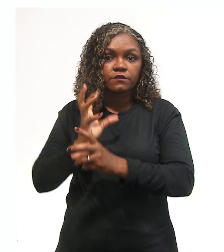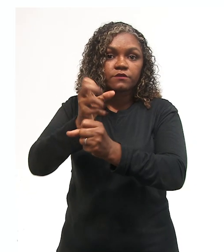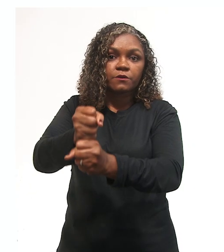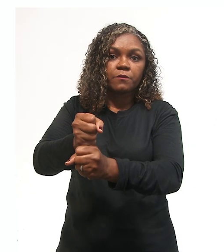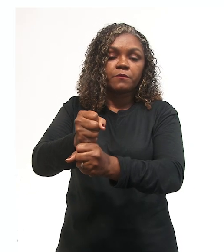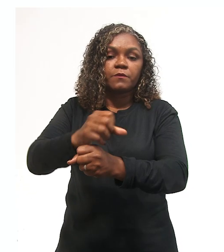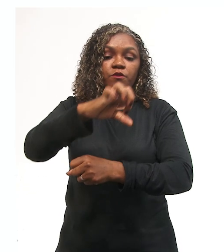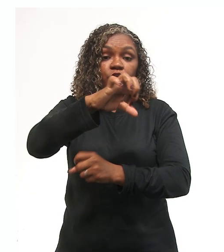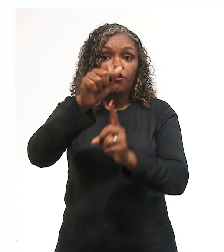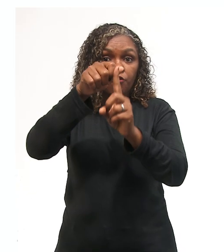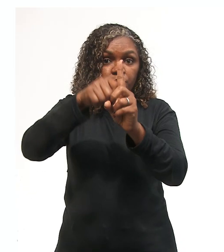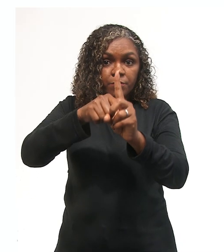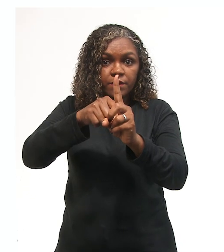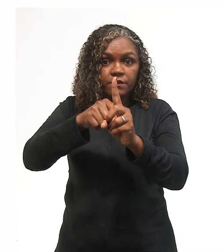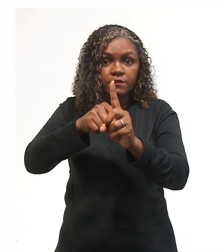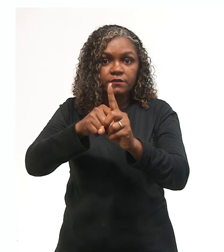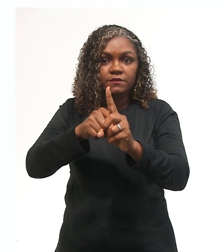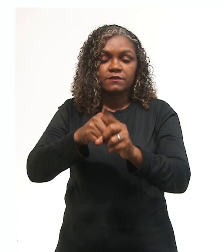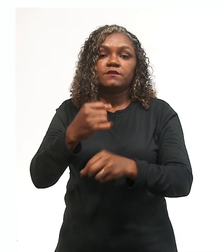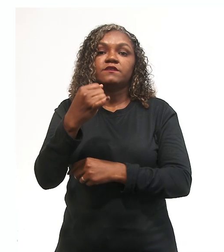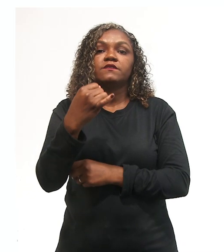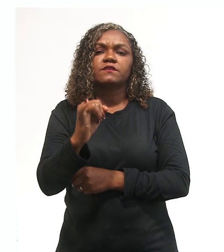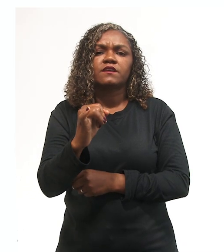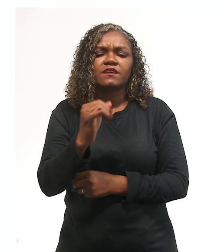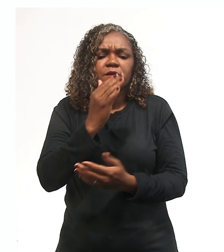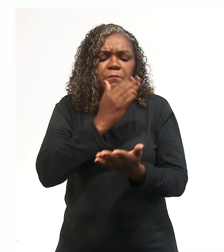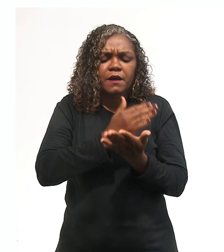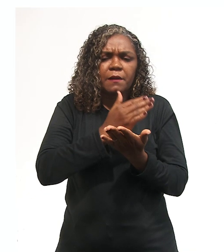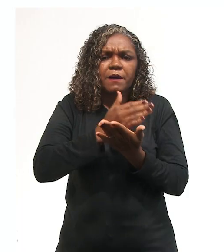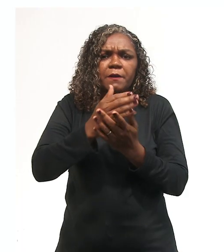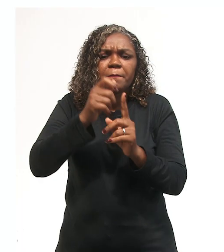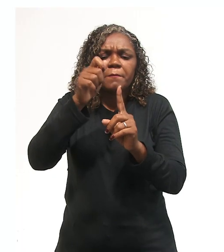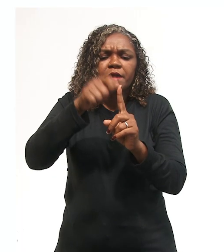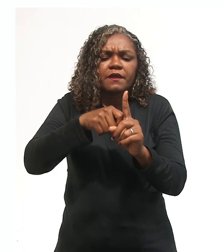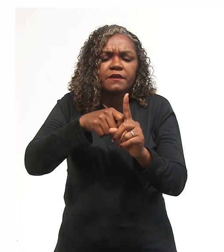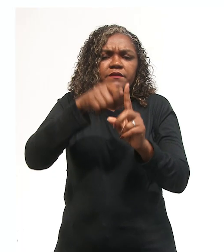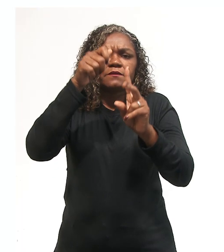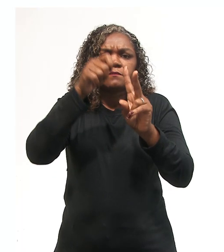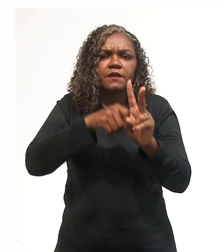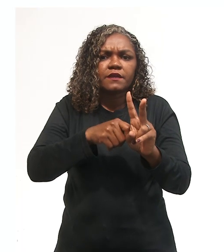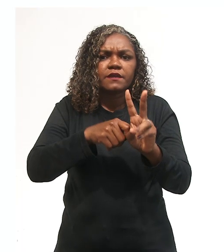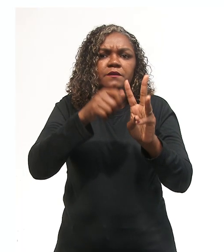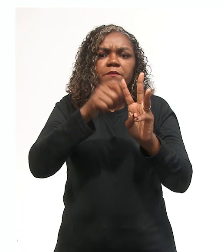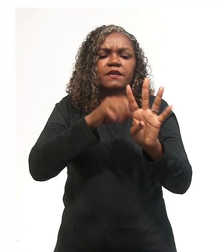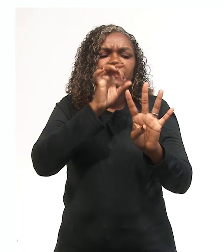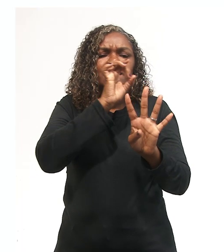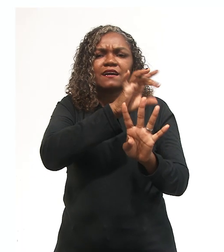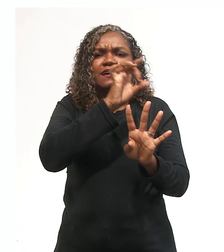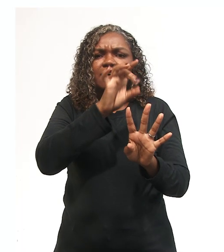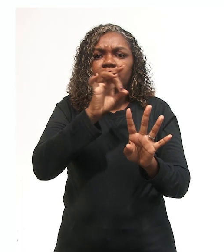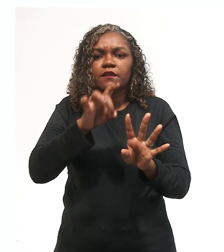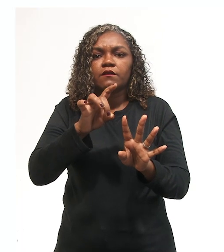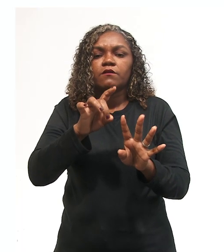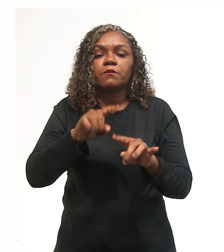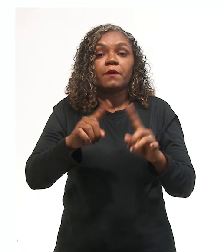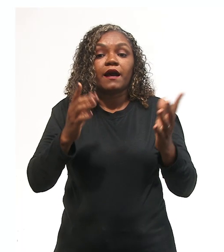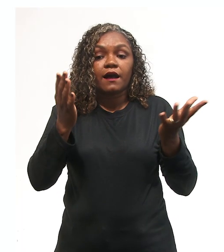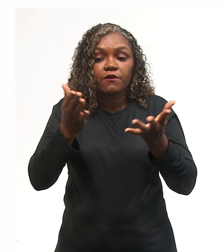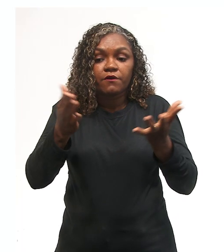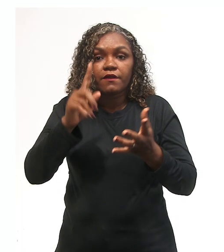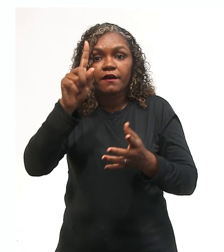se fosse mensal, eu teria que fazer a proporção, né? Mas aqui, em 9 meses, eu tive uma taxa de juros